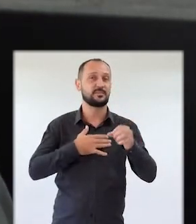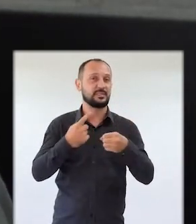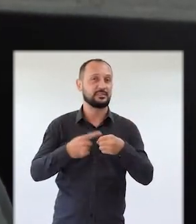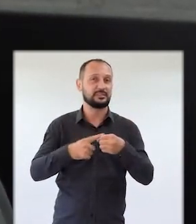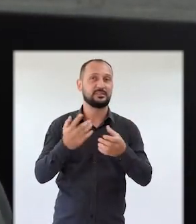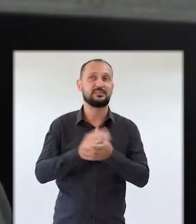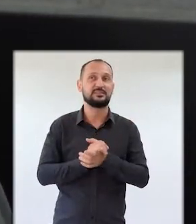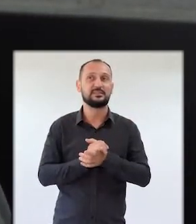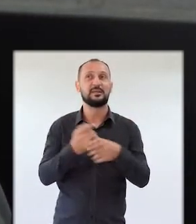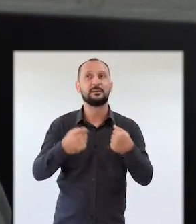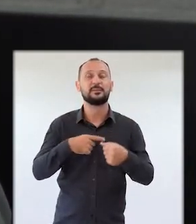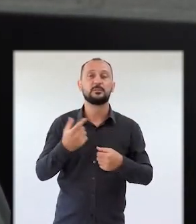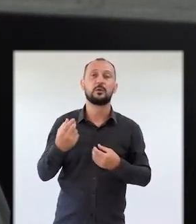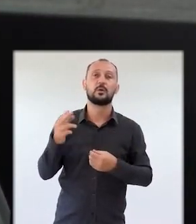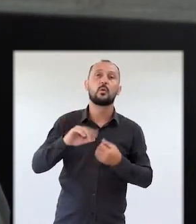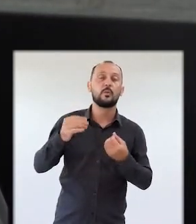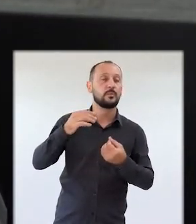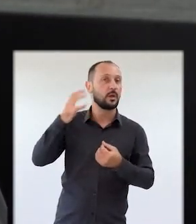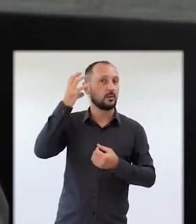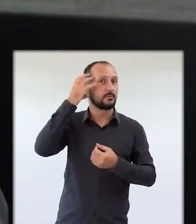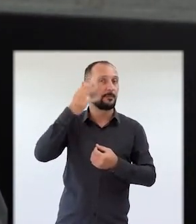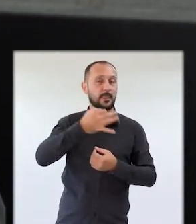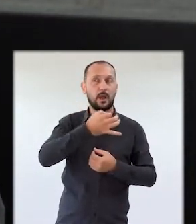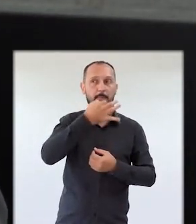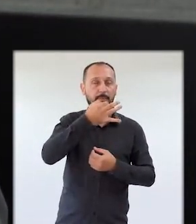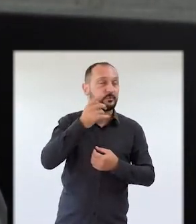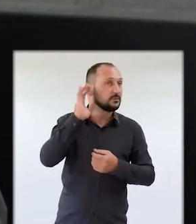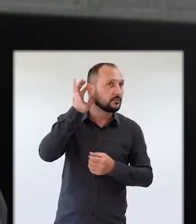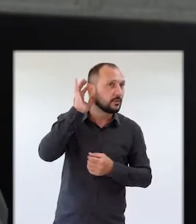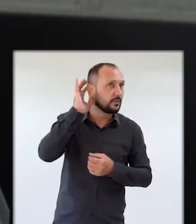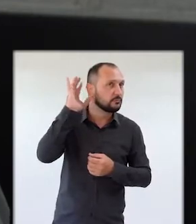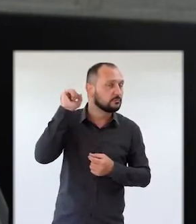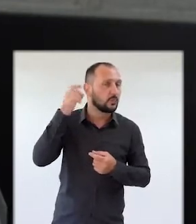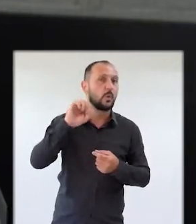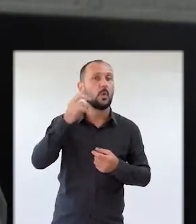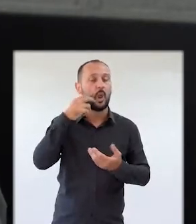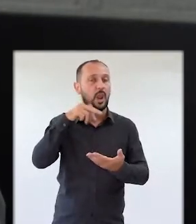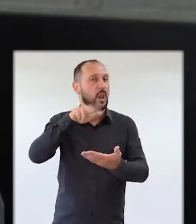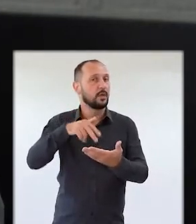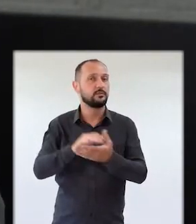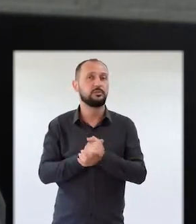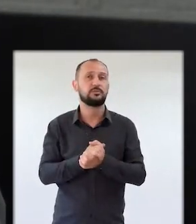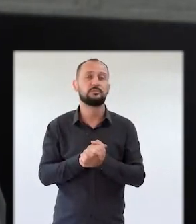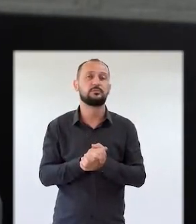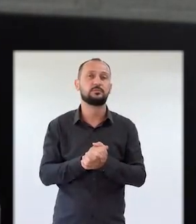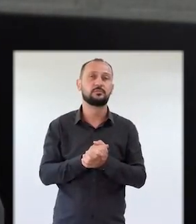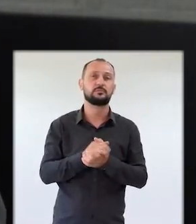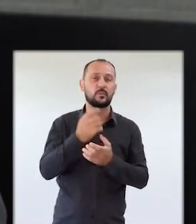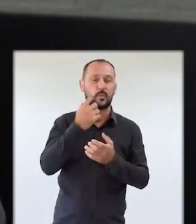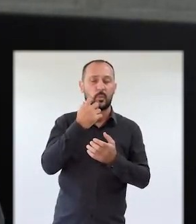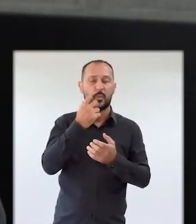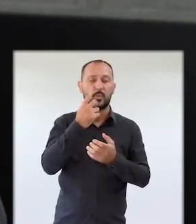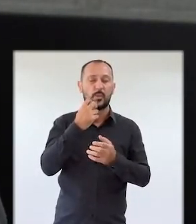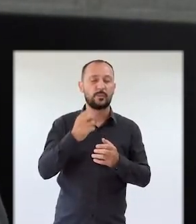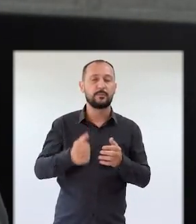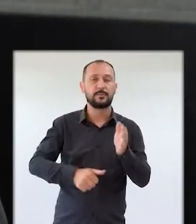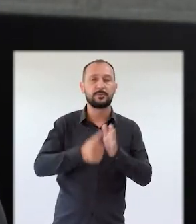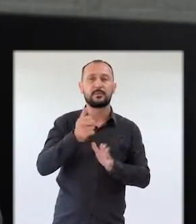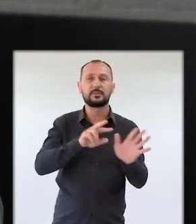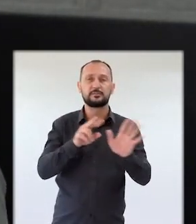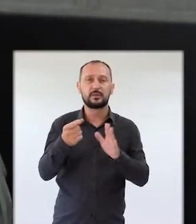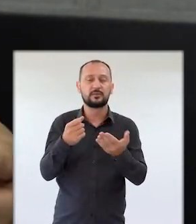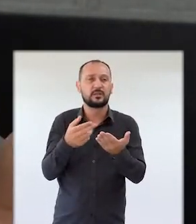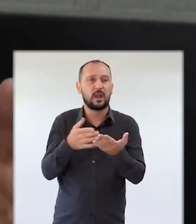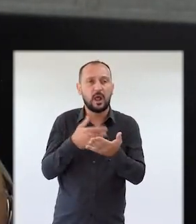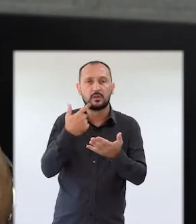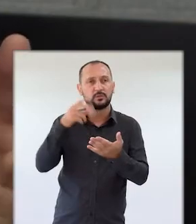Né? E por isso eu tinha que me ocupar ou ouvindo rádio, que era uma coisa que eu fazia, ou lendo. No começo, primeira semana,